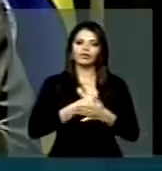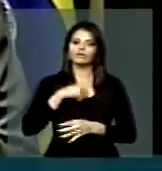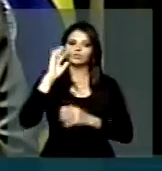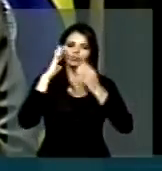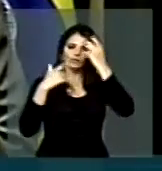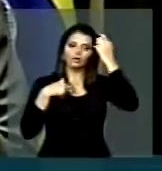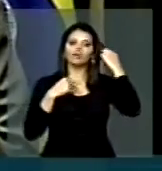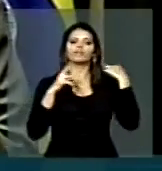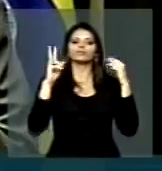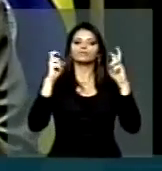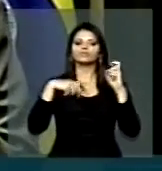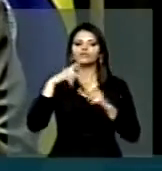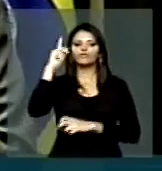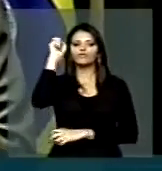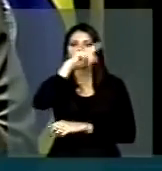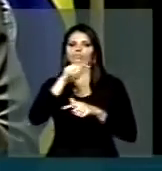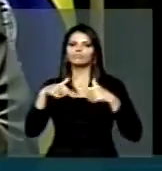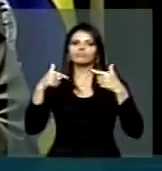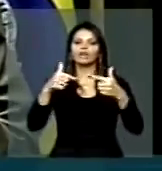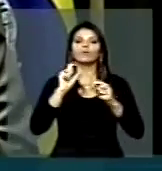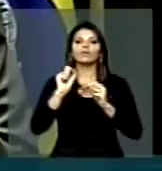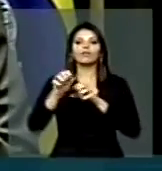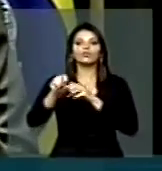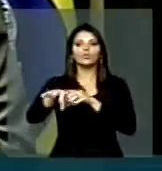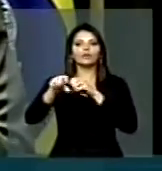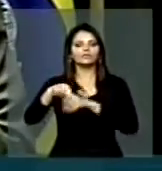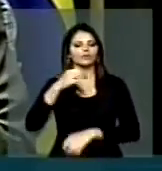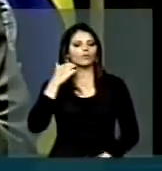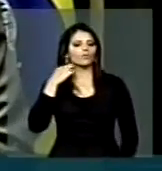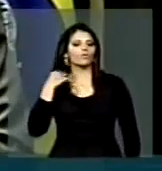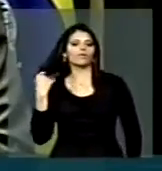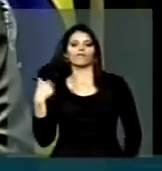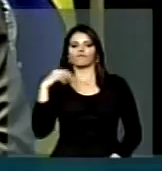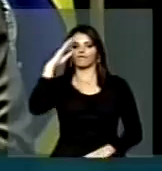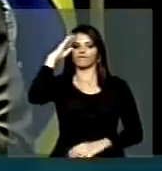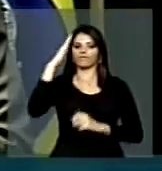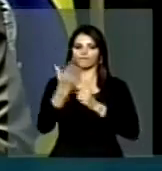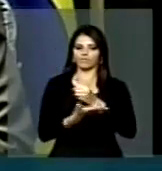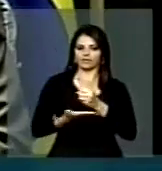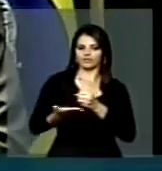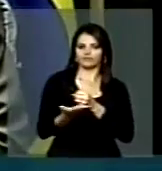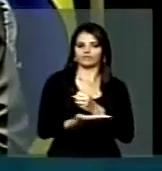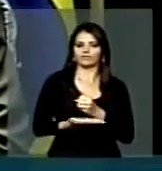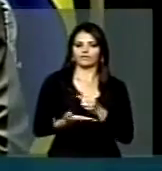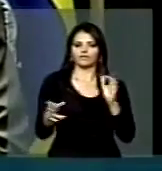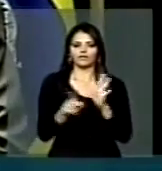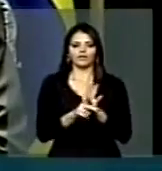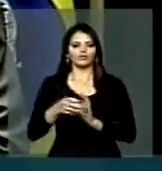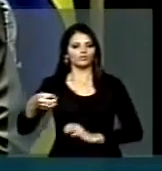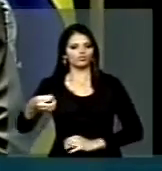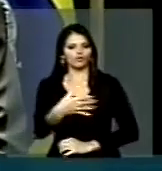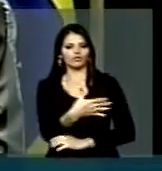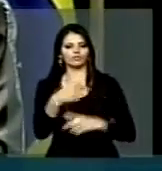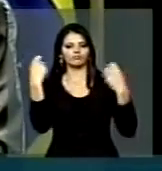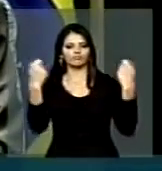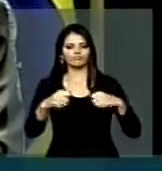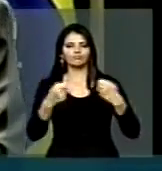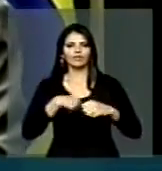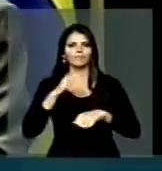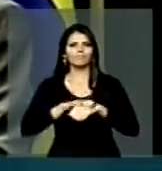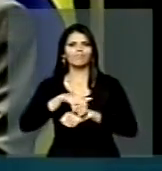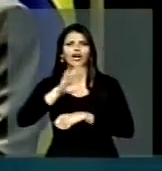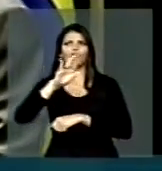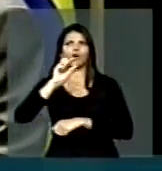todos falamos, é difícil de enfrentar, que é da educação, que é fundamental e que requer uma inovação muito maior do que nós já